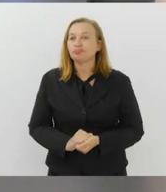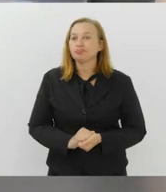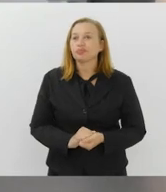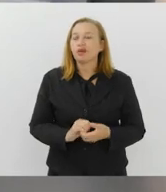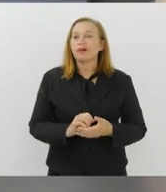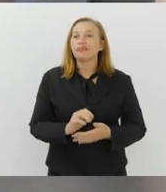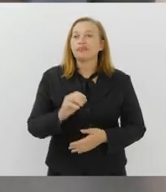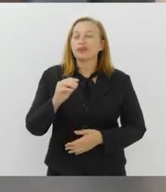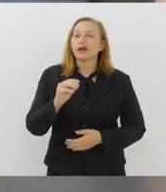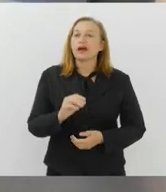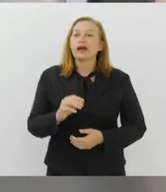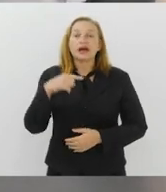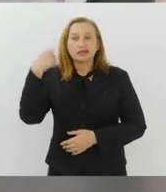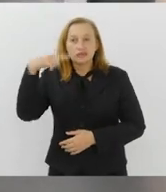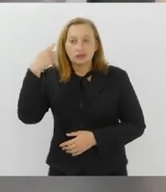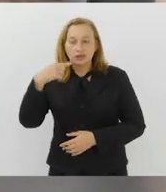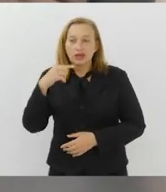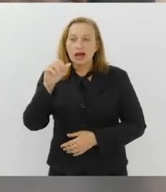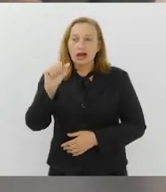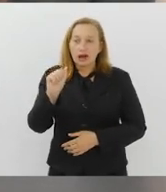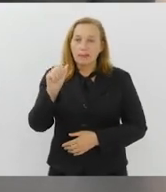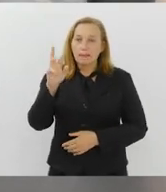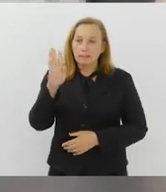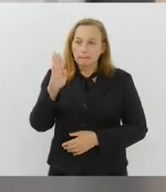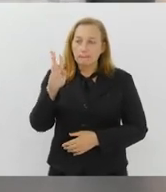Bruno Marcelles, advogado da Abrange.